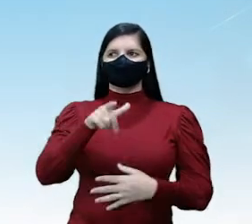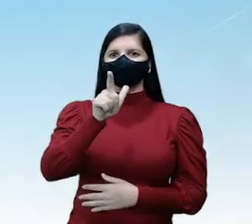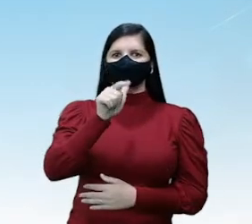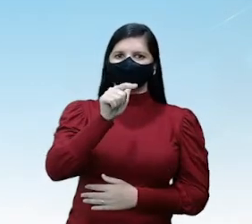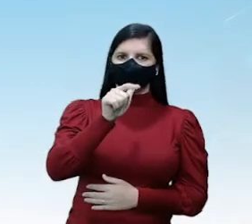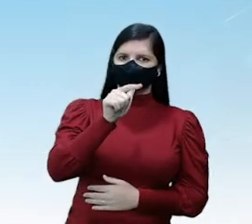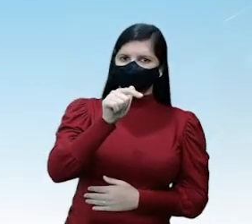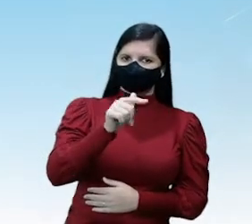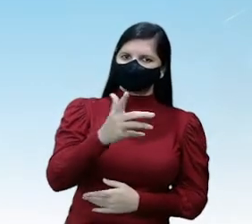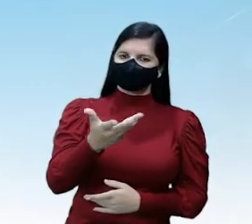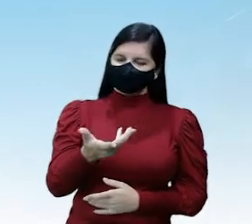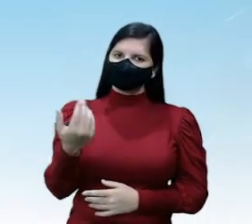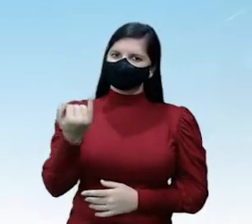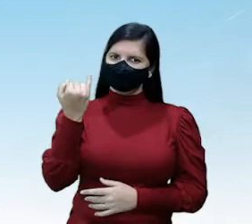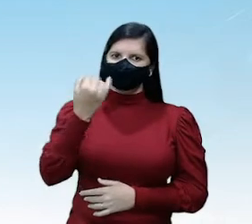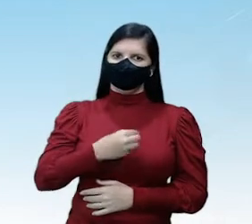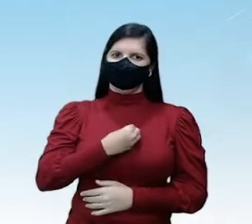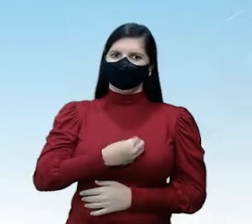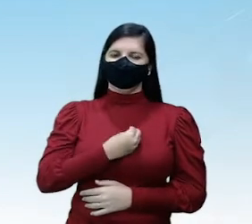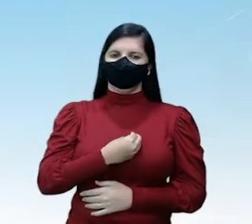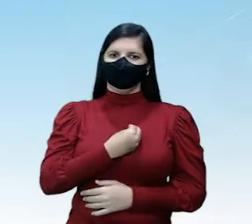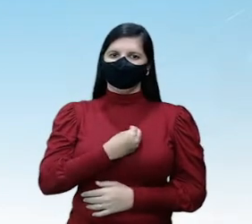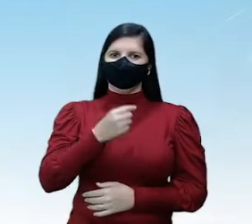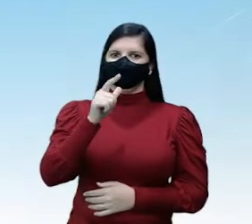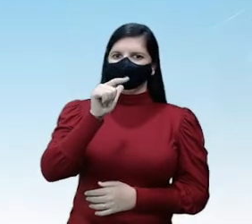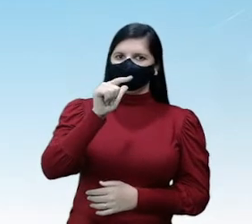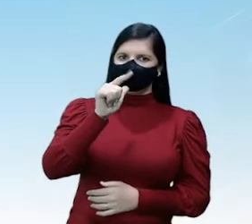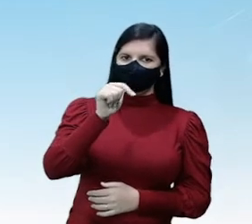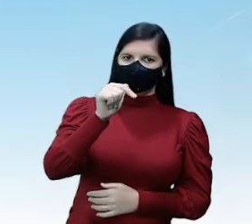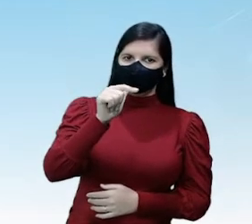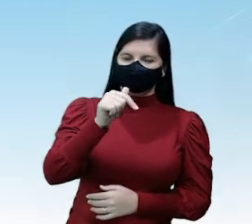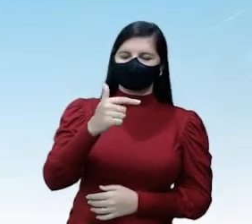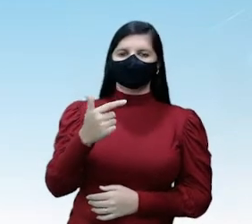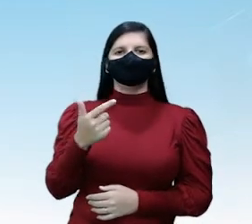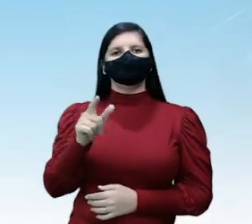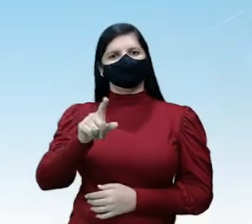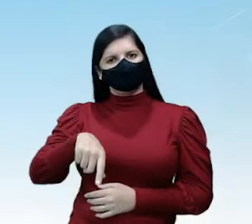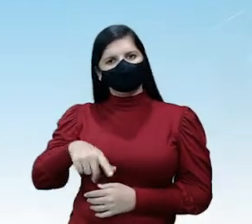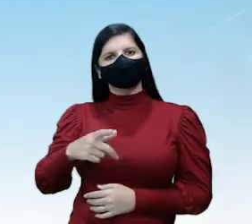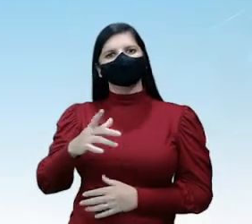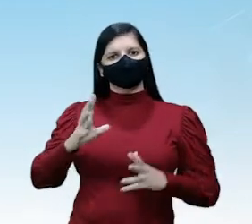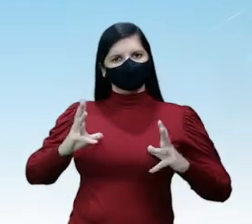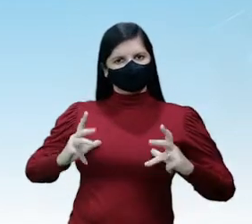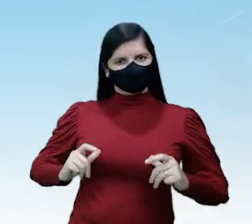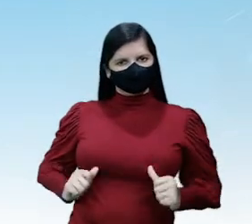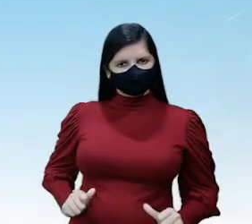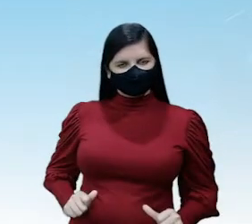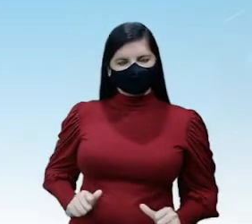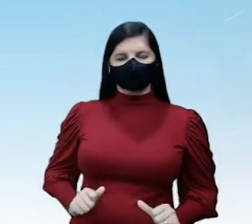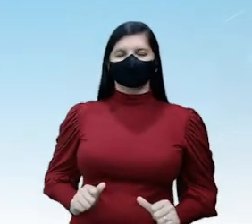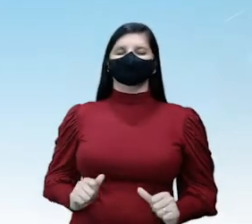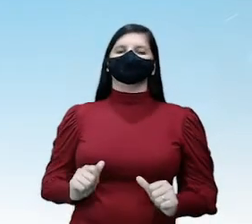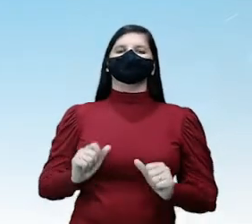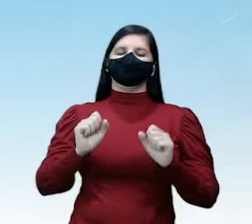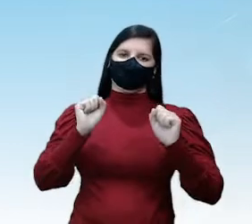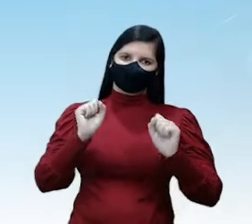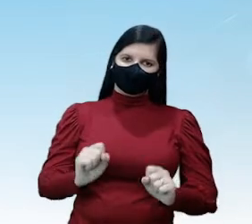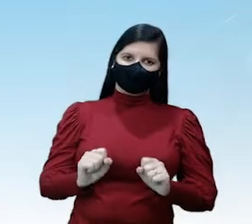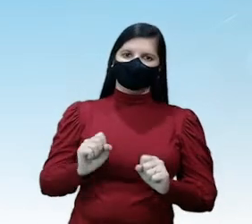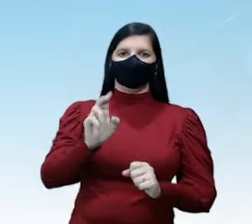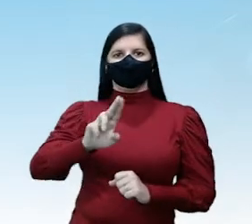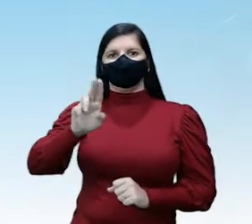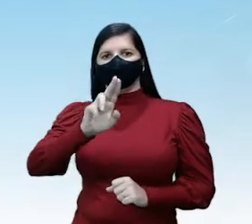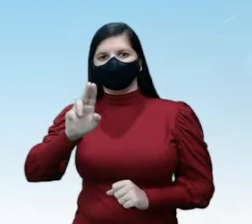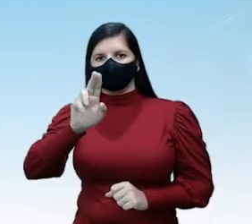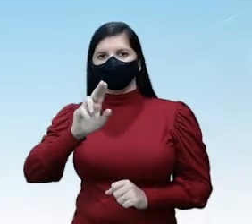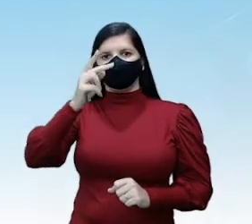tem a água como fonte de vida. A água ela vai ser considerada potável quando ela pode ser consumida pelo